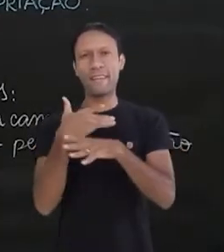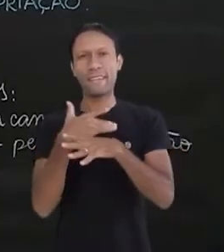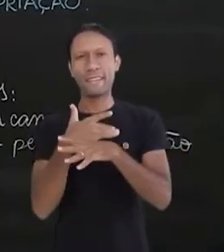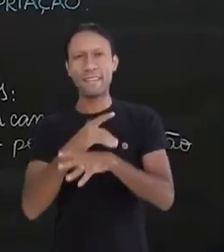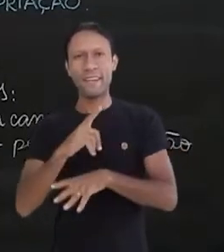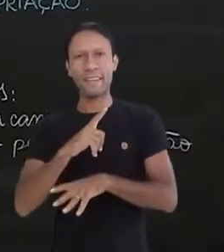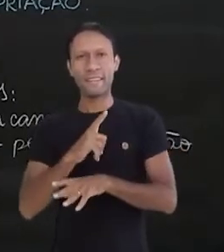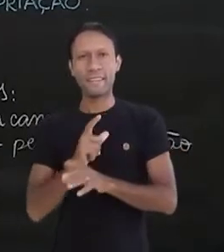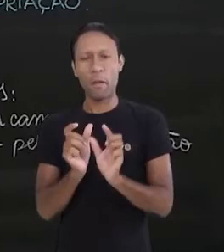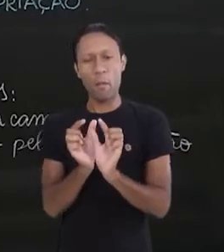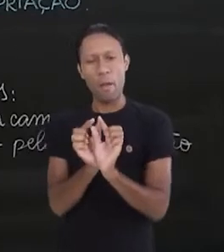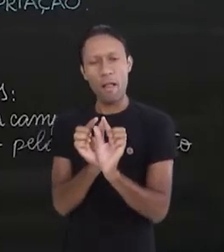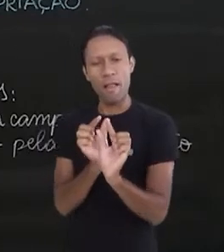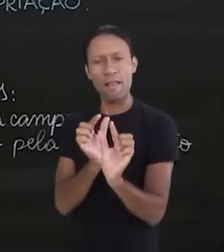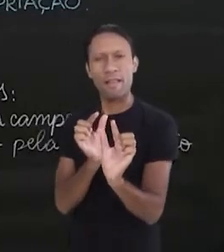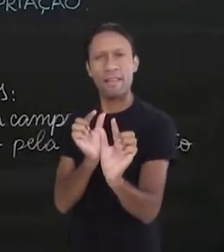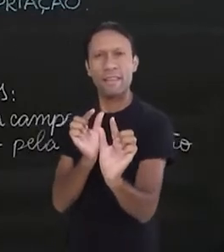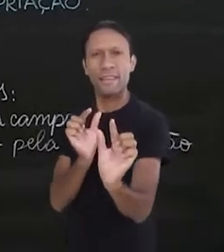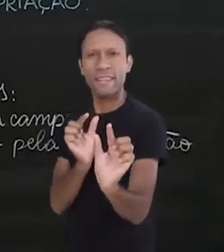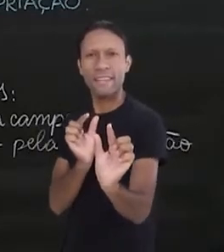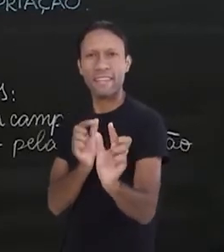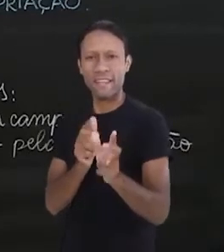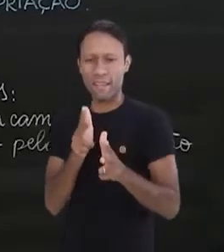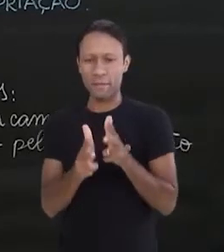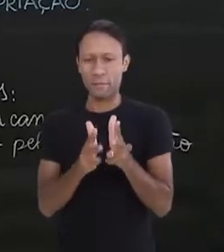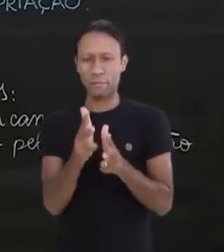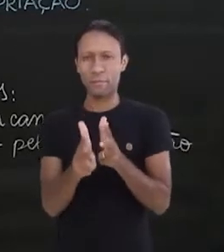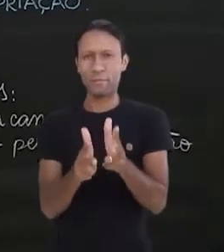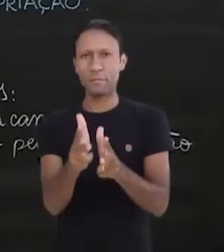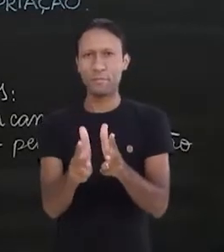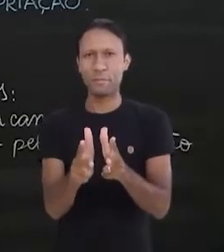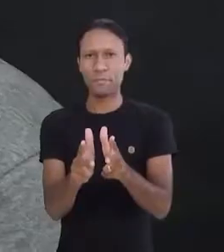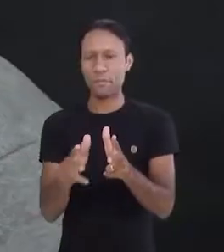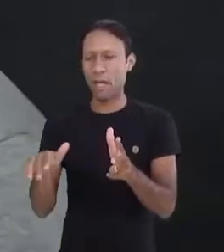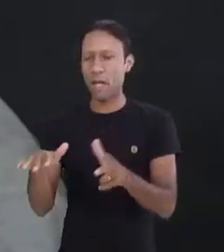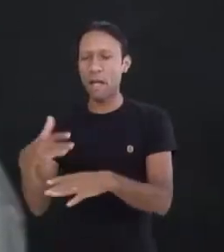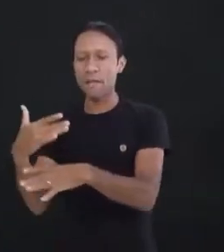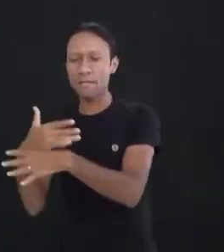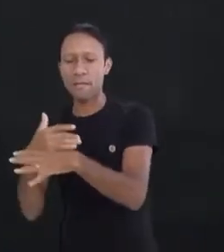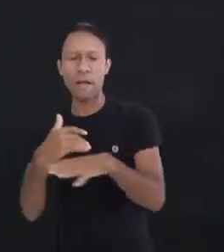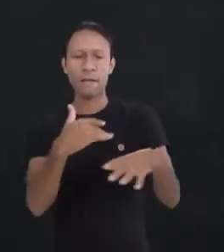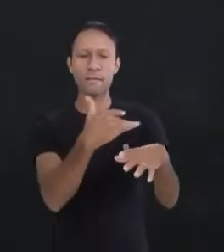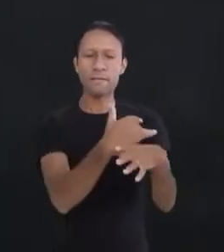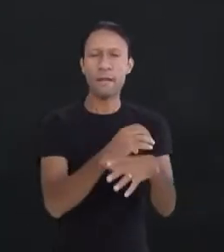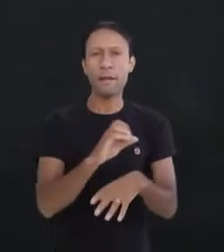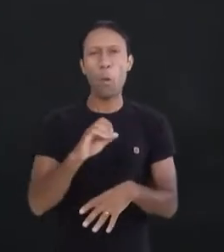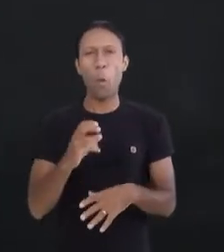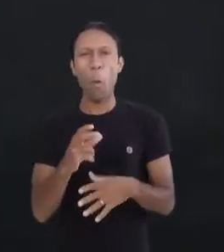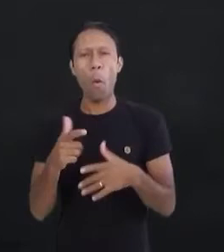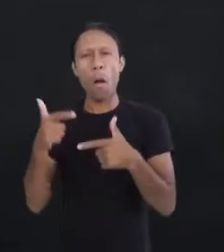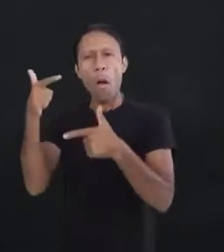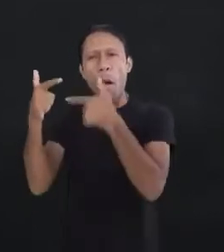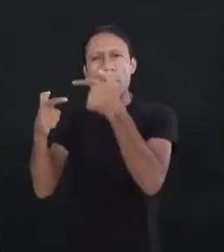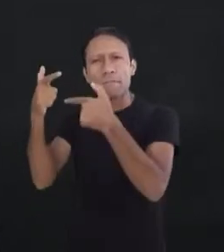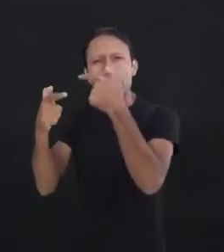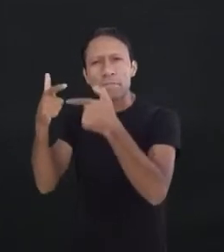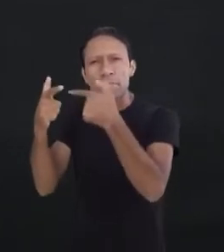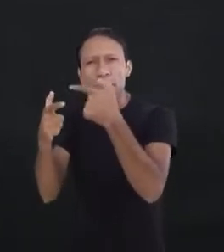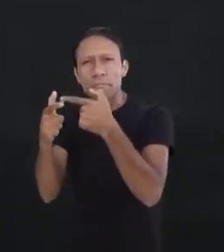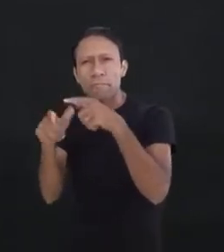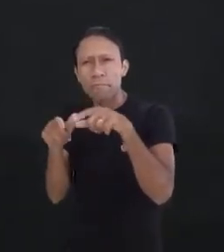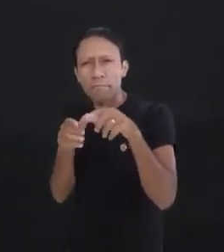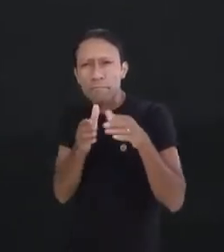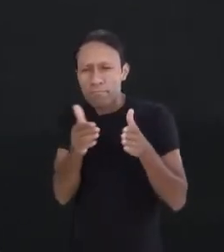passam uma linha de ferro que acaba dividindo cidades, trincheiras de uma guerra,